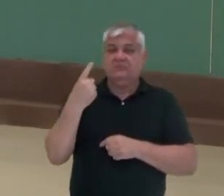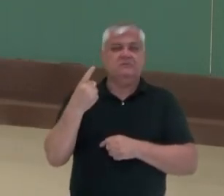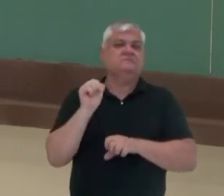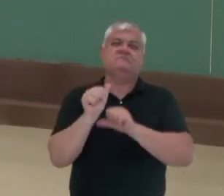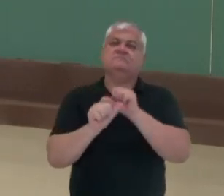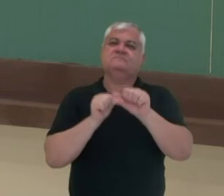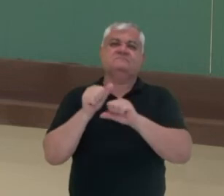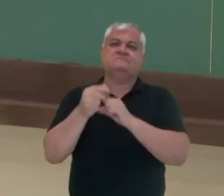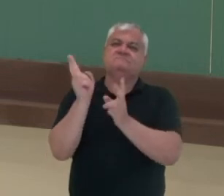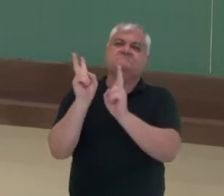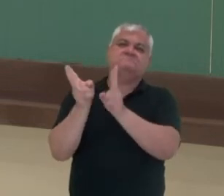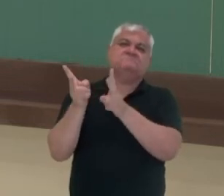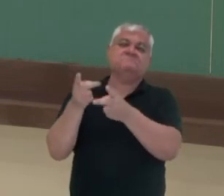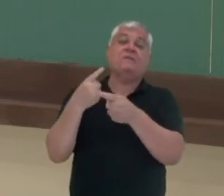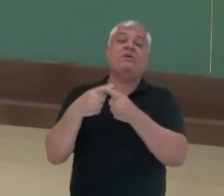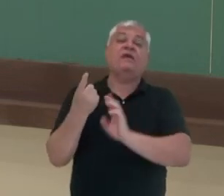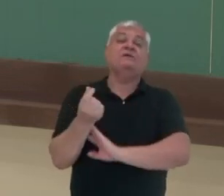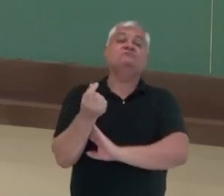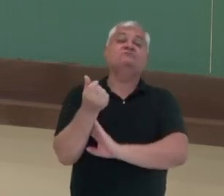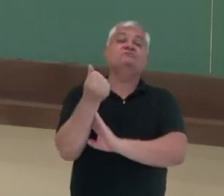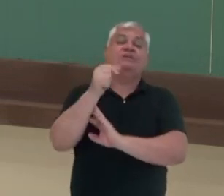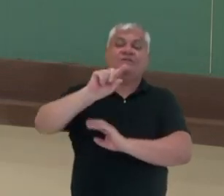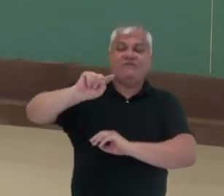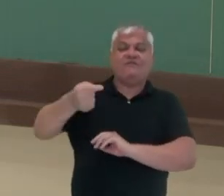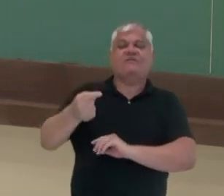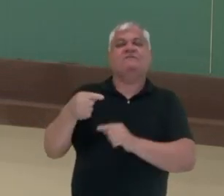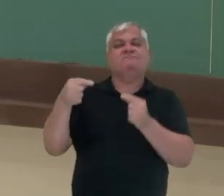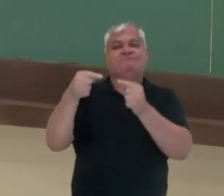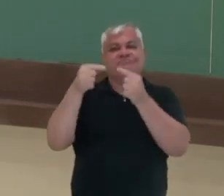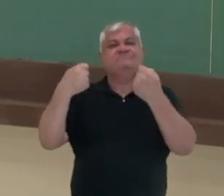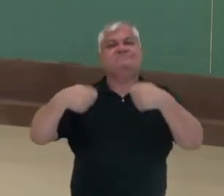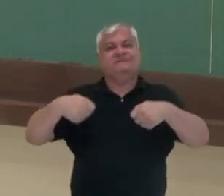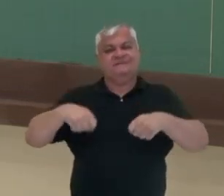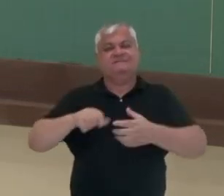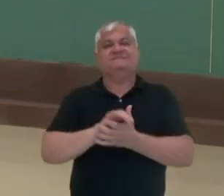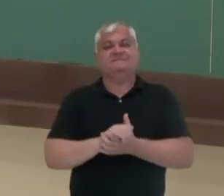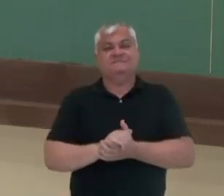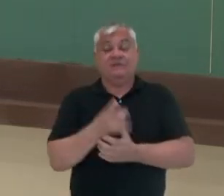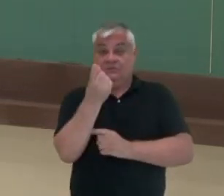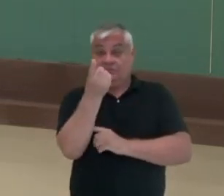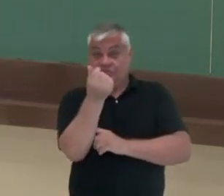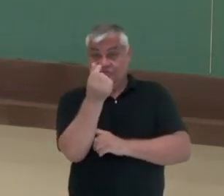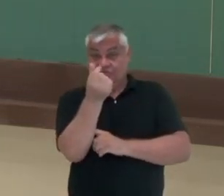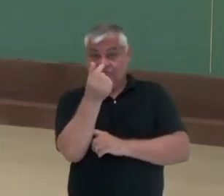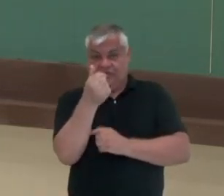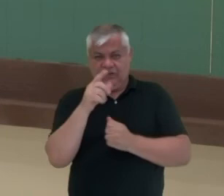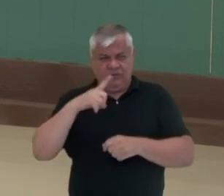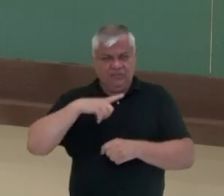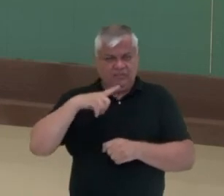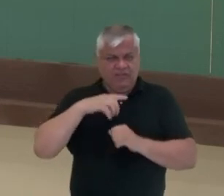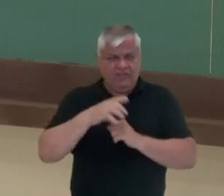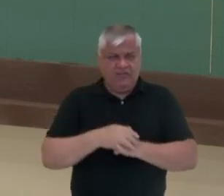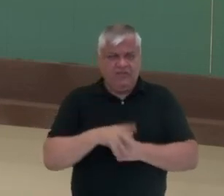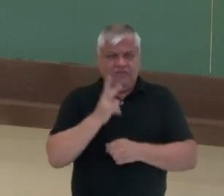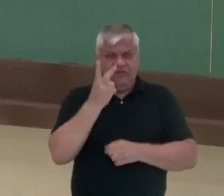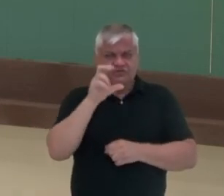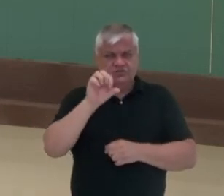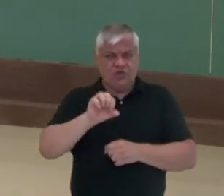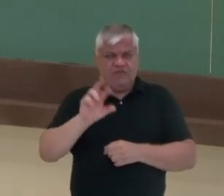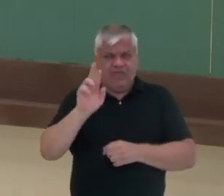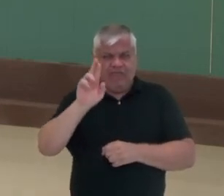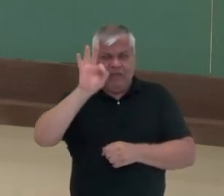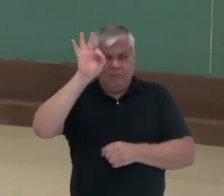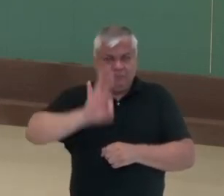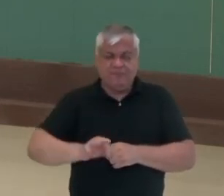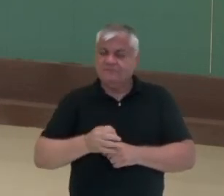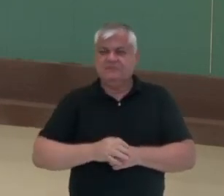gente fala em dinheiro, né? Lembrem vocês, dinheiro, a gente dificilmente fala R$29